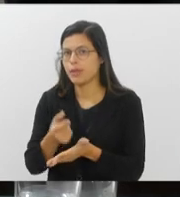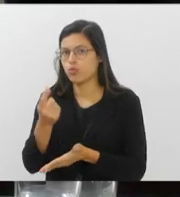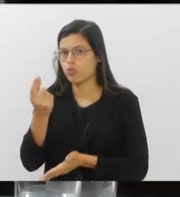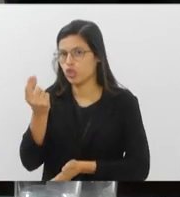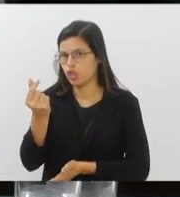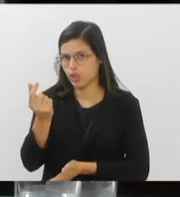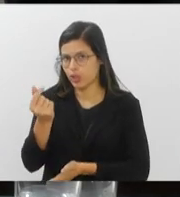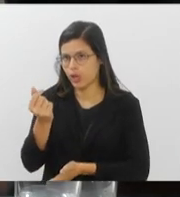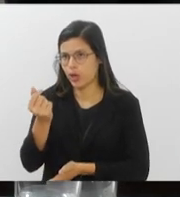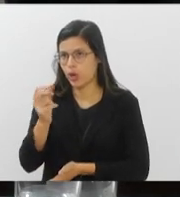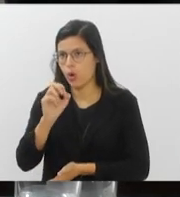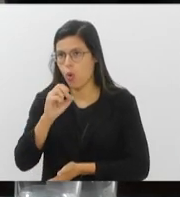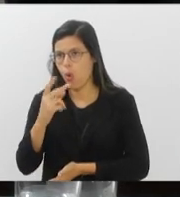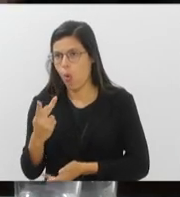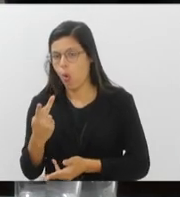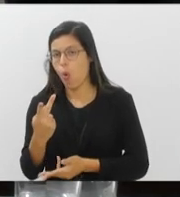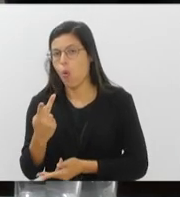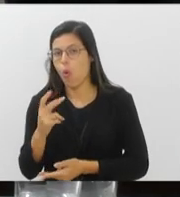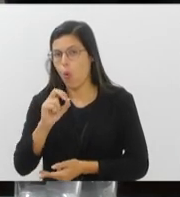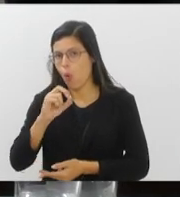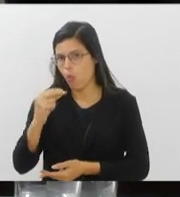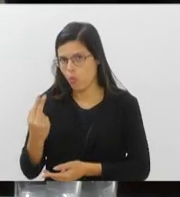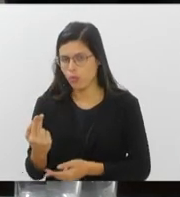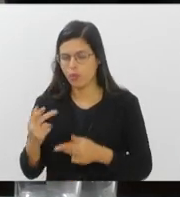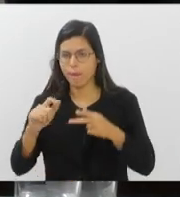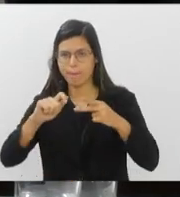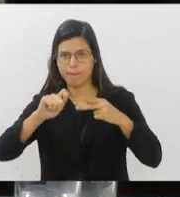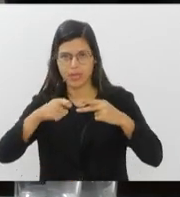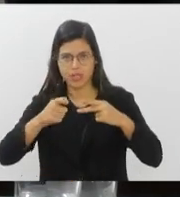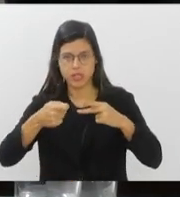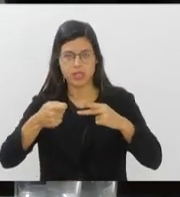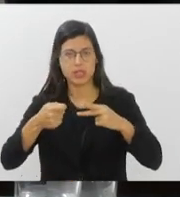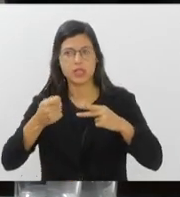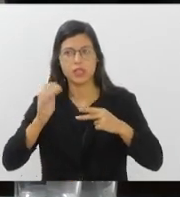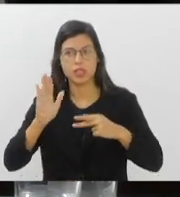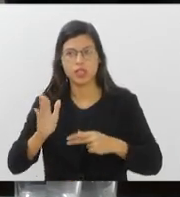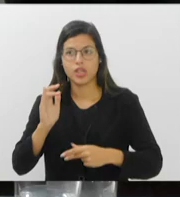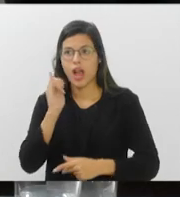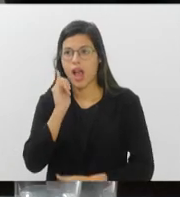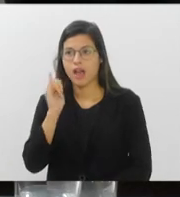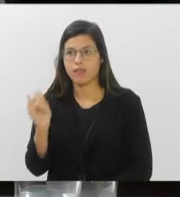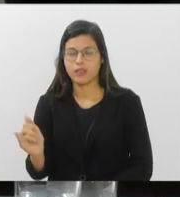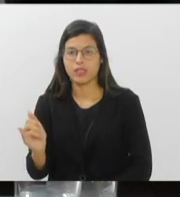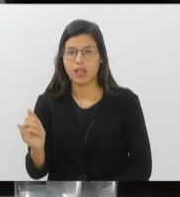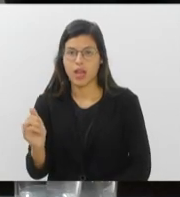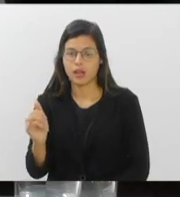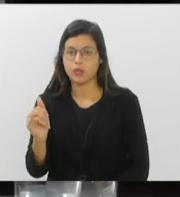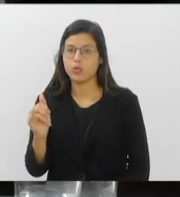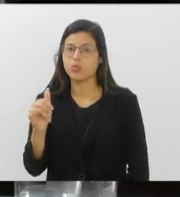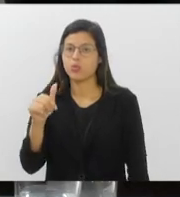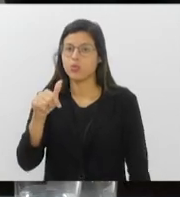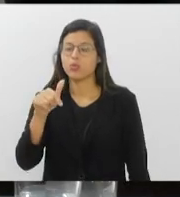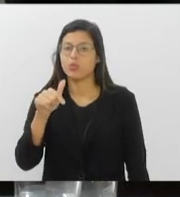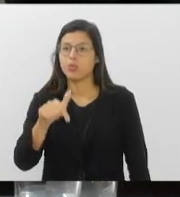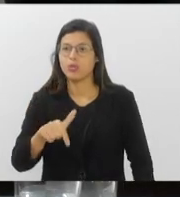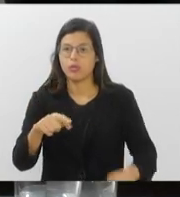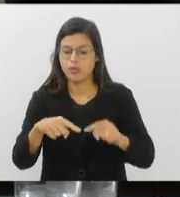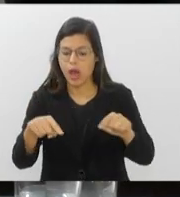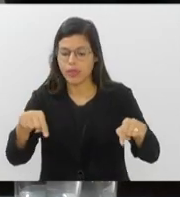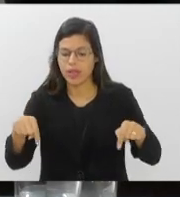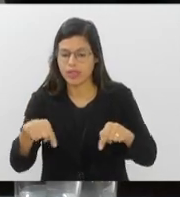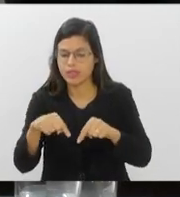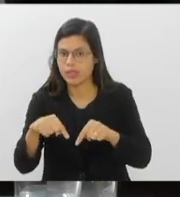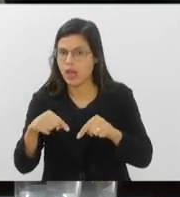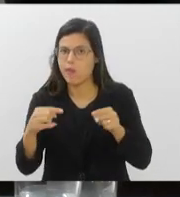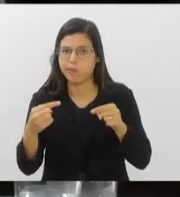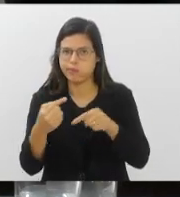Pix. Já é avisado que lá se descumpre a lei. Mas eu